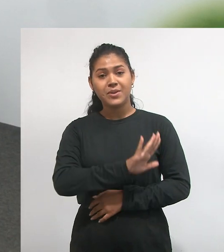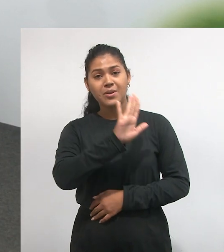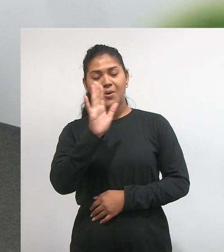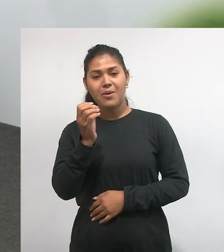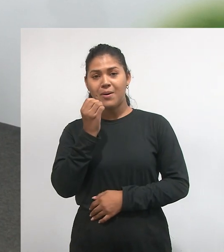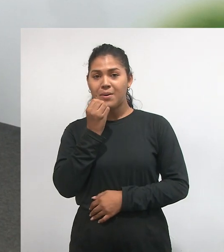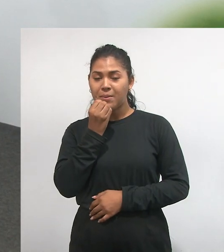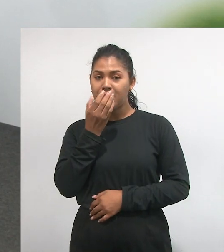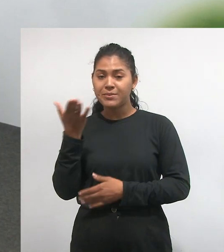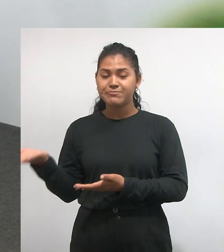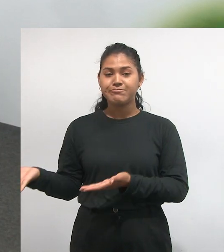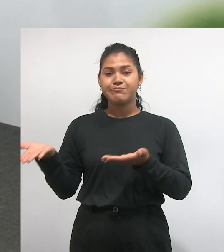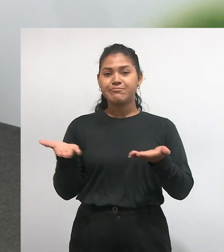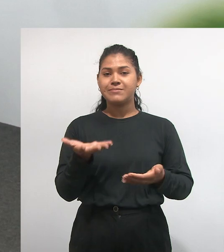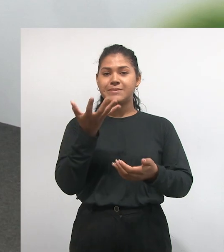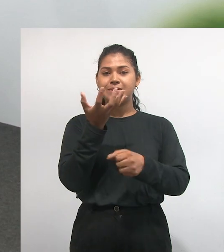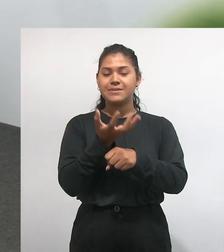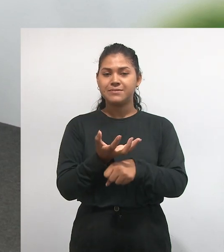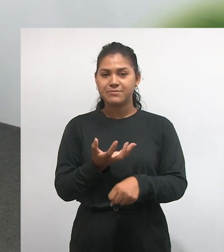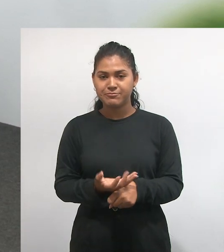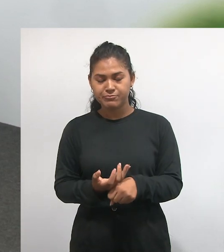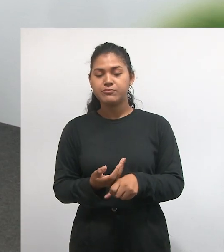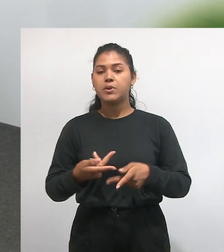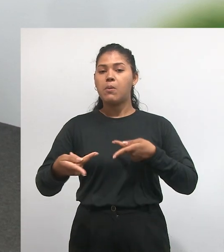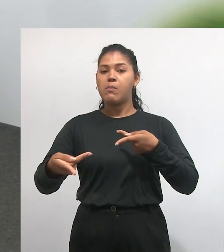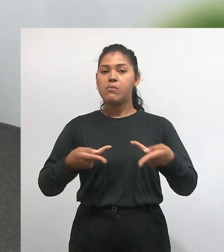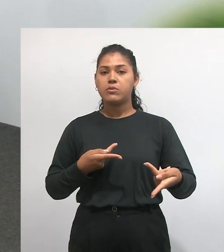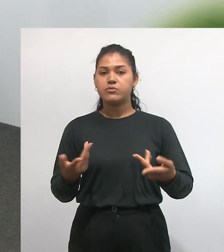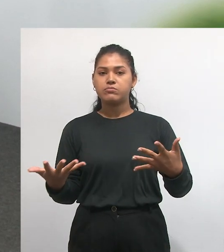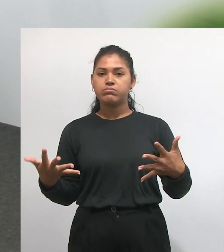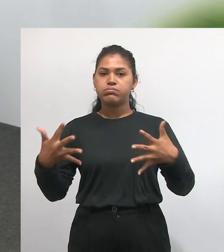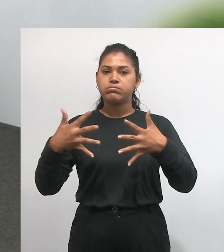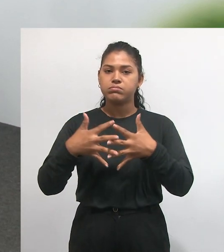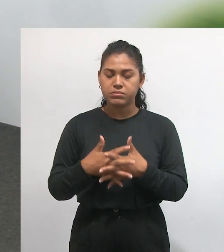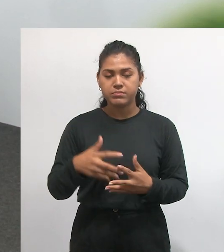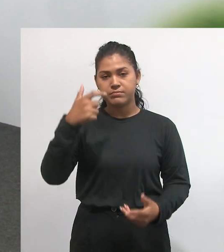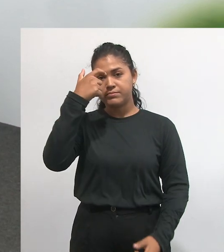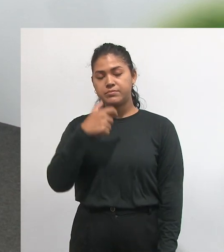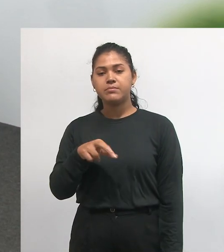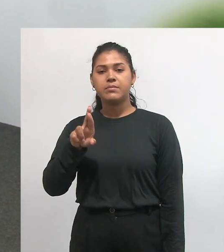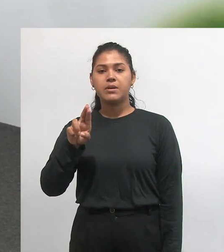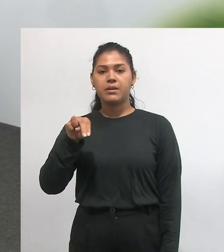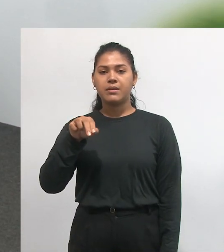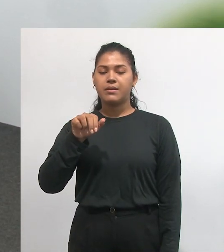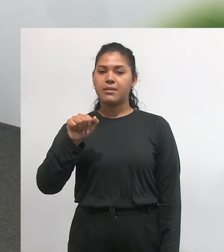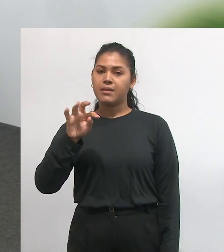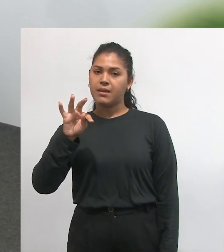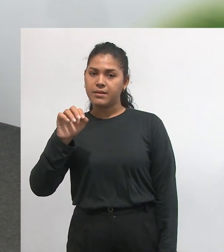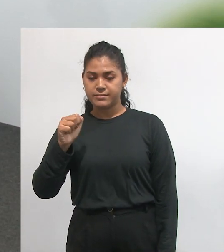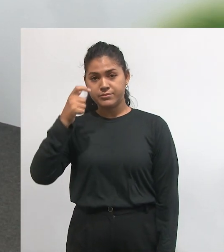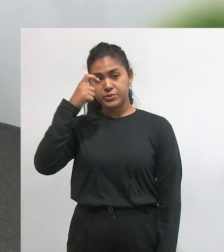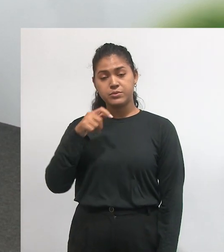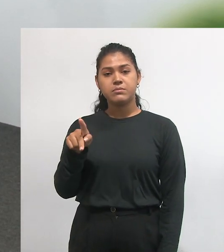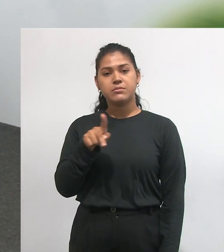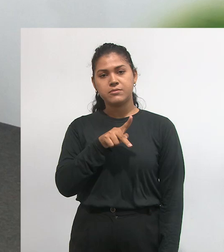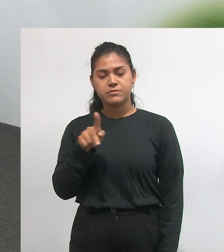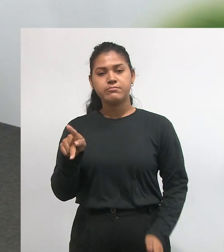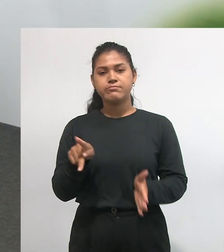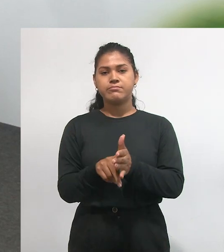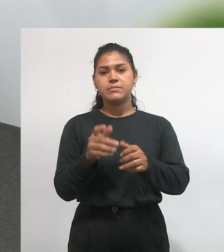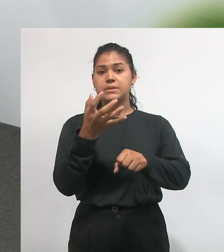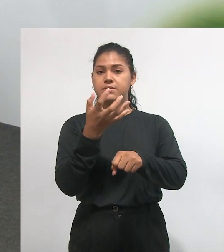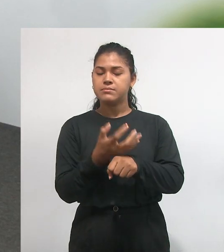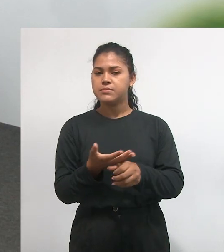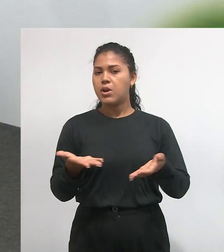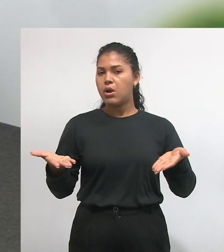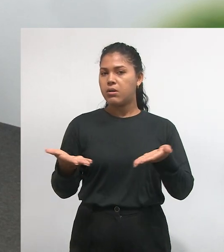Olá, bem-vindo à disciplina de Projeto Integrador 3. Eu me chamo Renata Nobre e estou como professora formadora dessa disciplina.